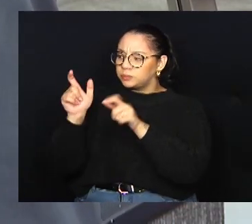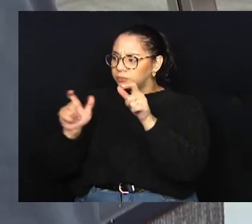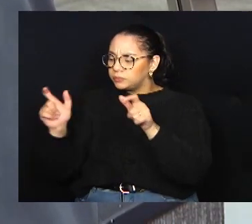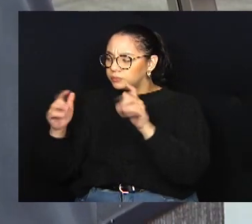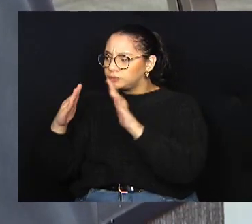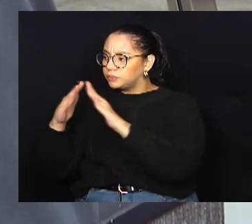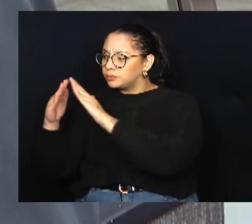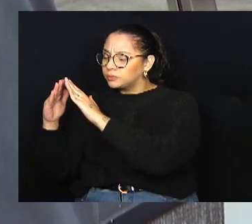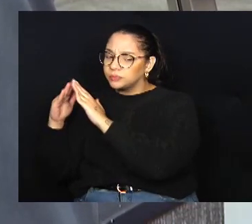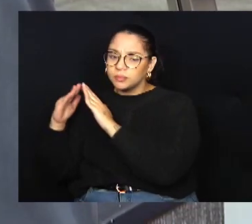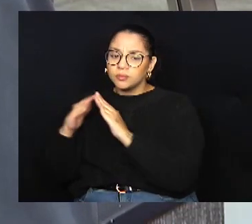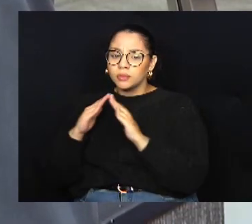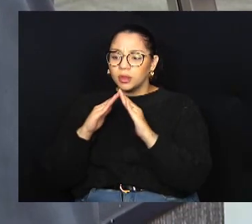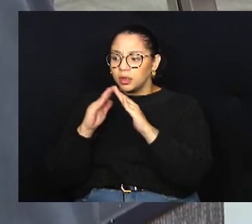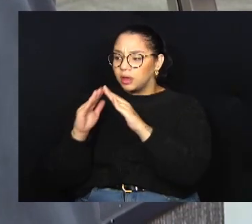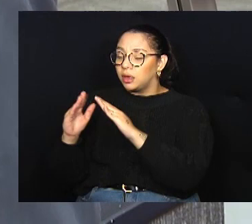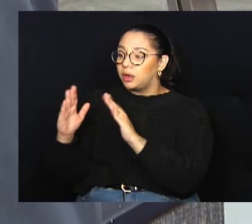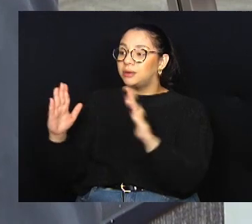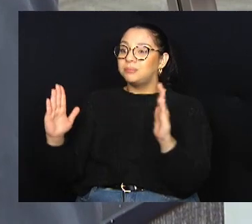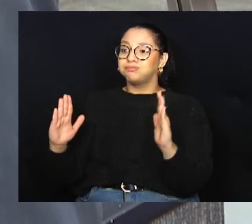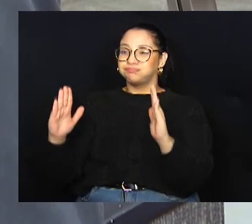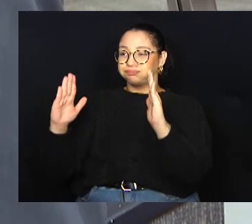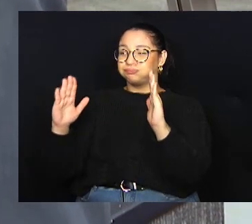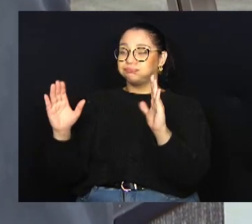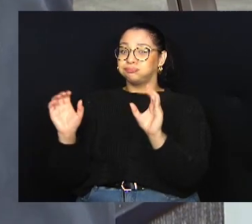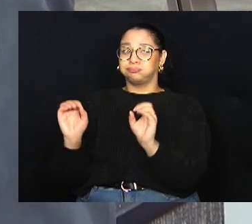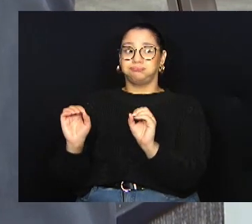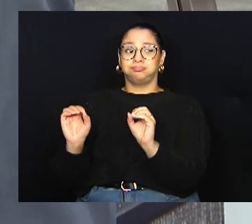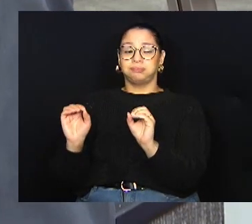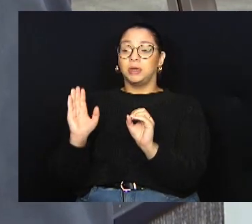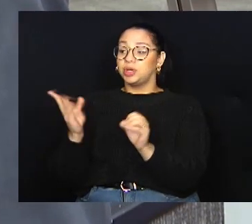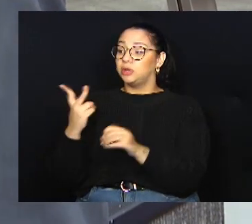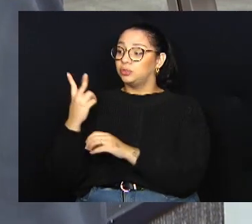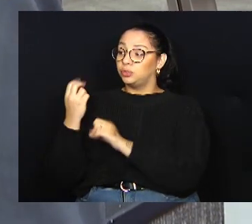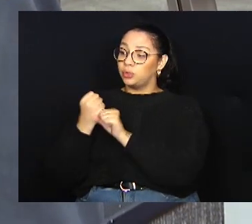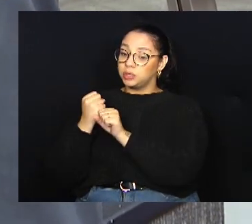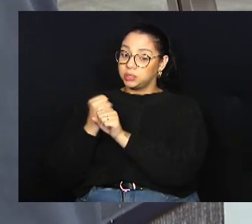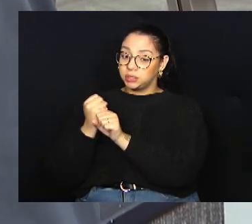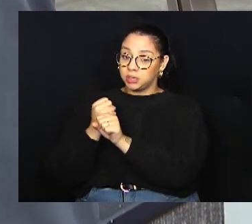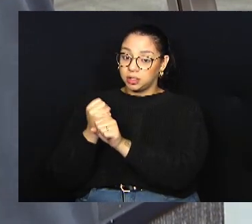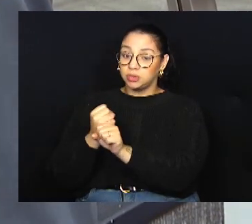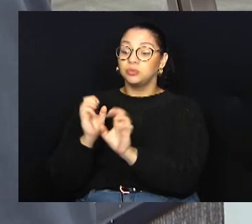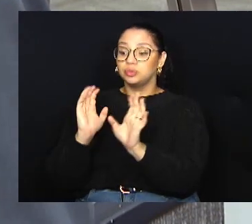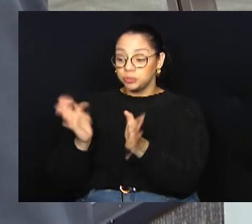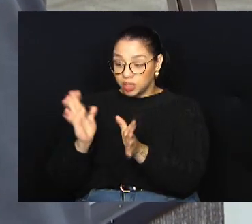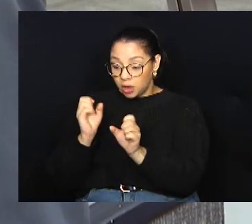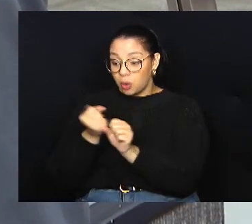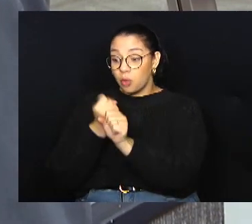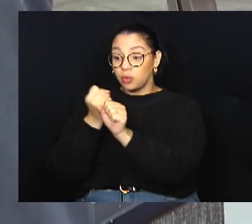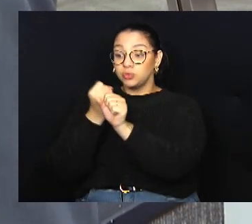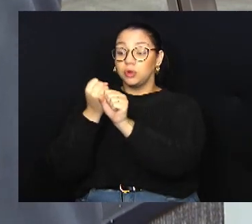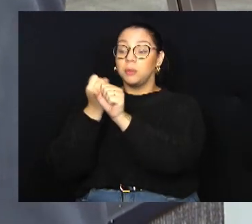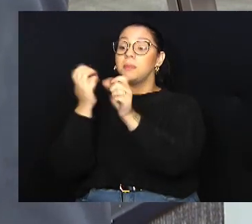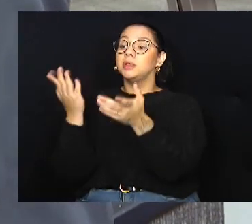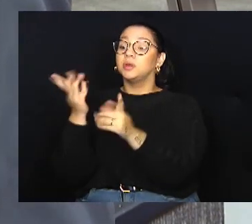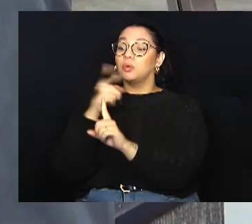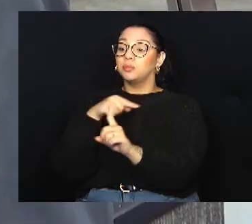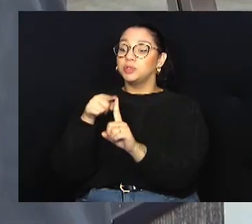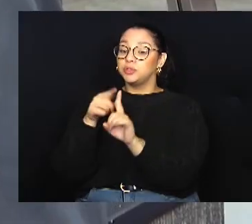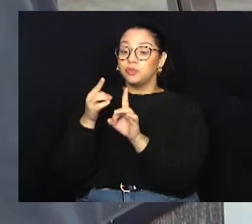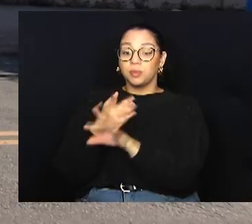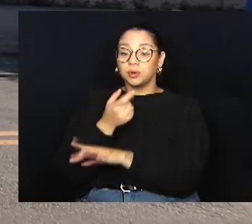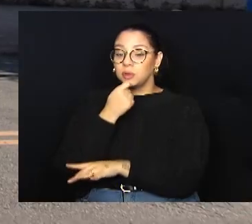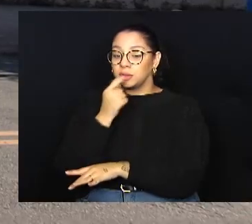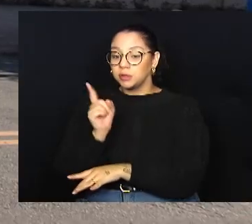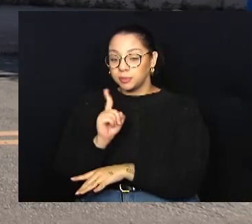os moradores, a ociosidade daquele prédio. Há 2 anos já construído e até agora não tem nenhum cronograma com relação ao